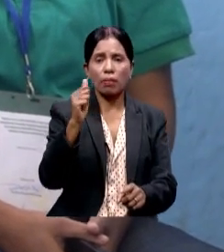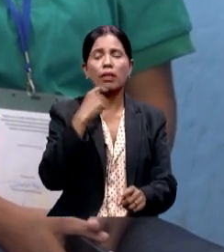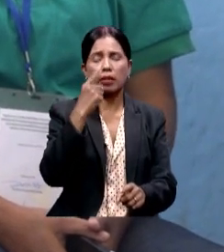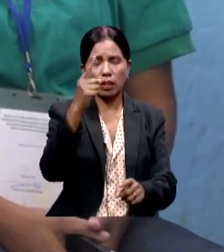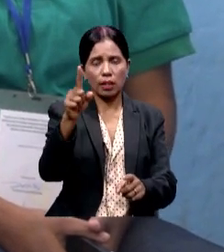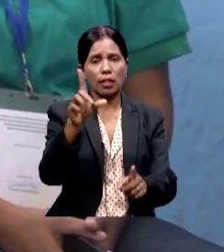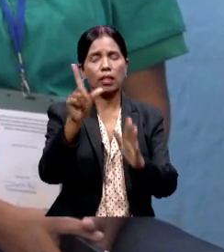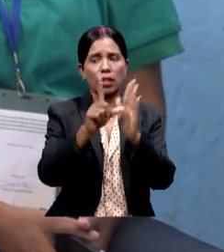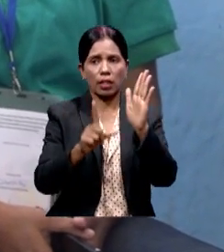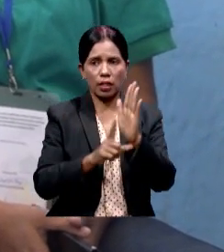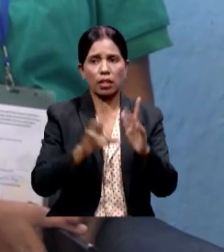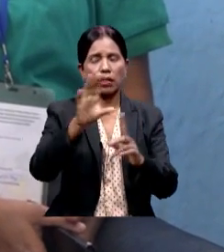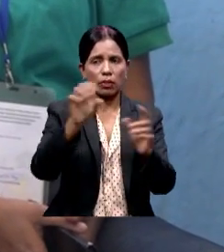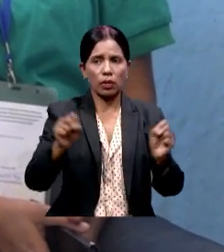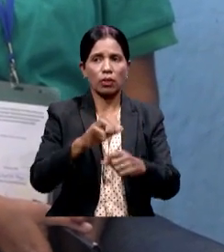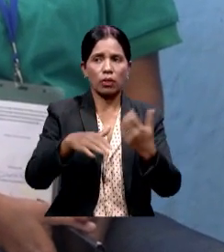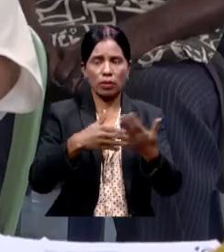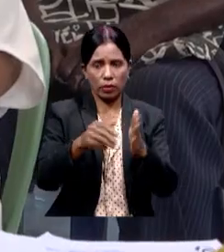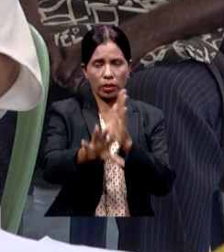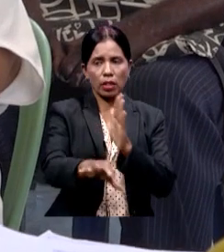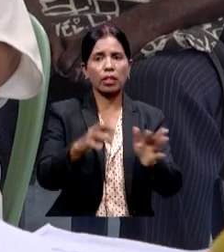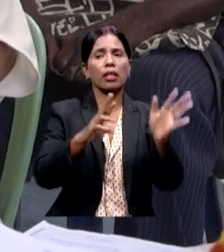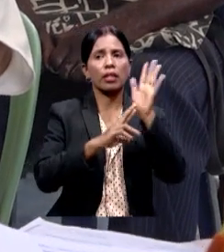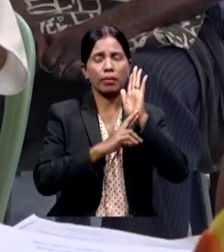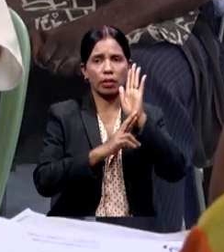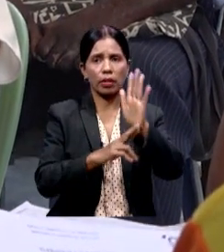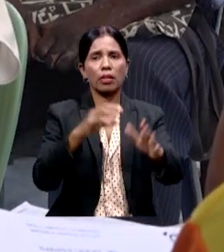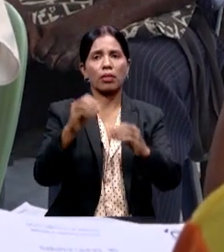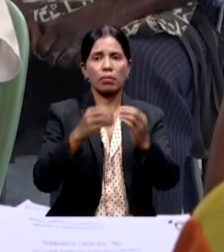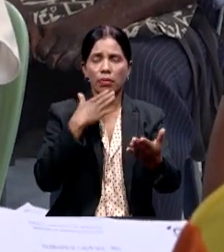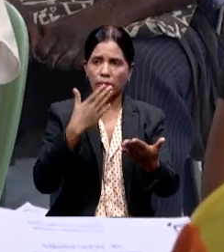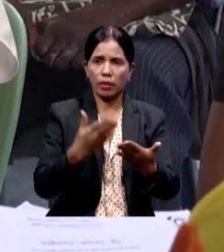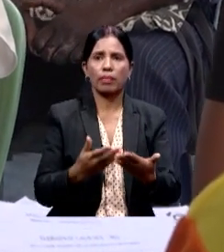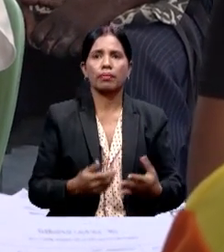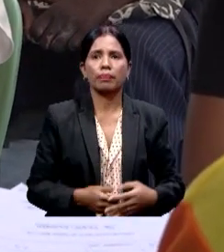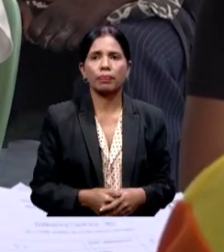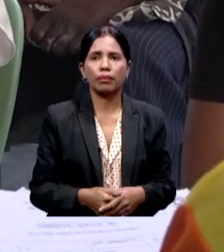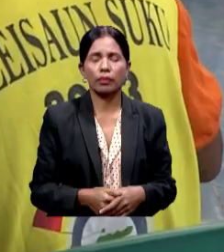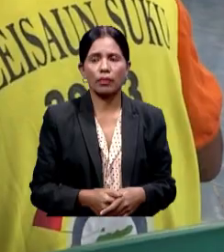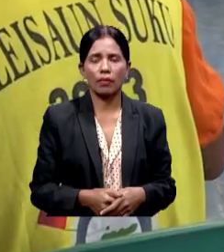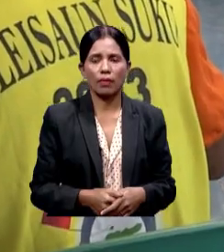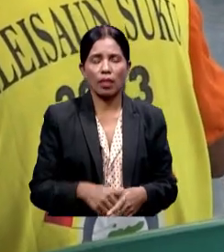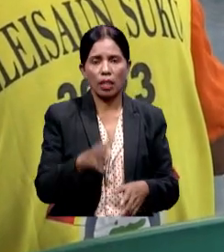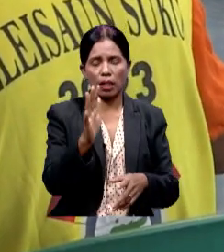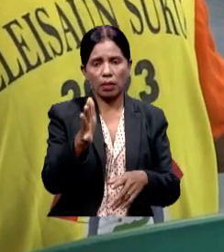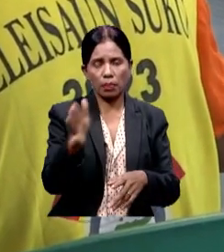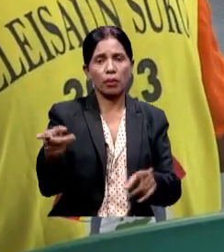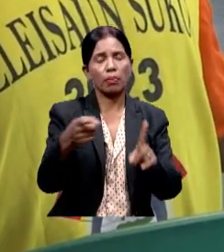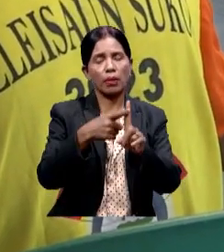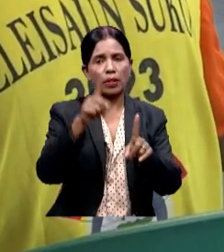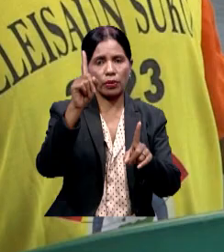ne mac, autoridade local Sira atuhetan representação qualificada. 50 mais 1 atuhetan